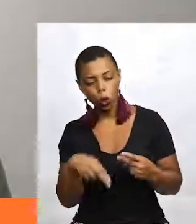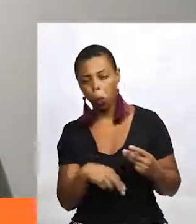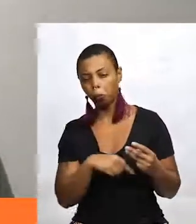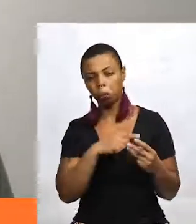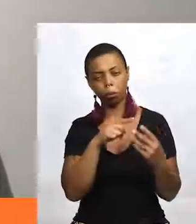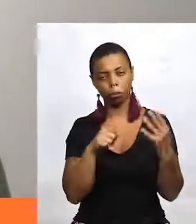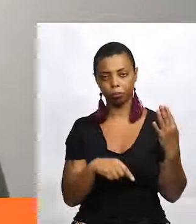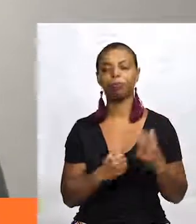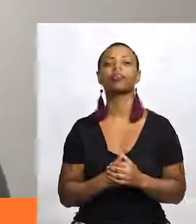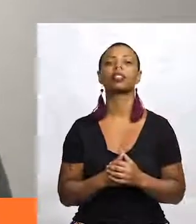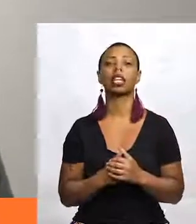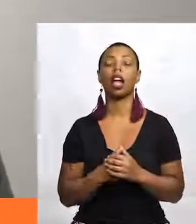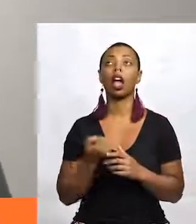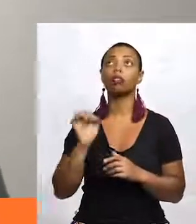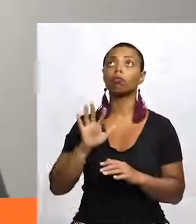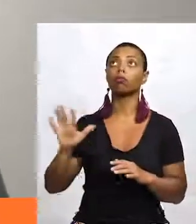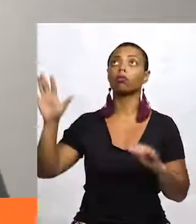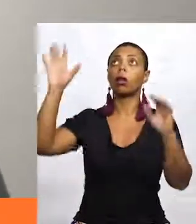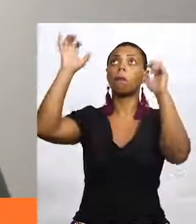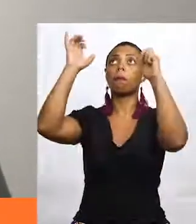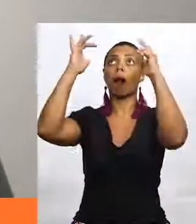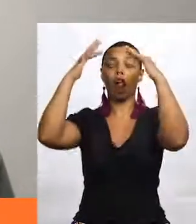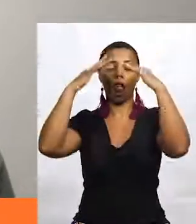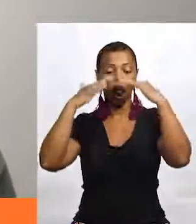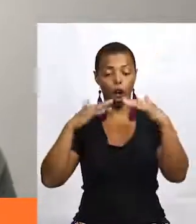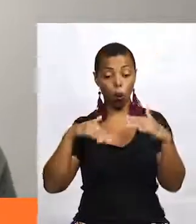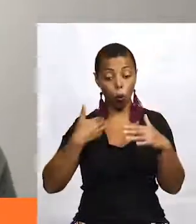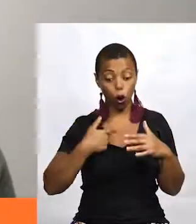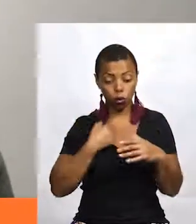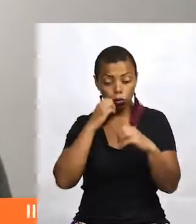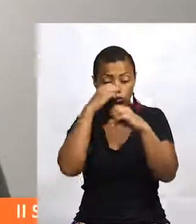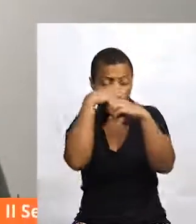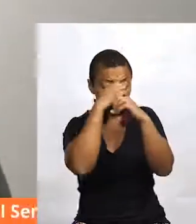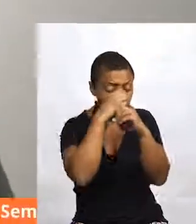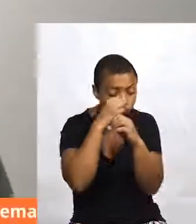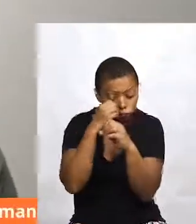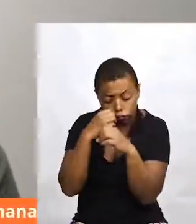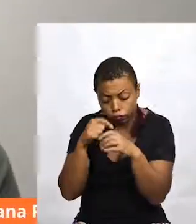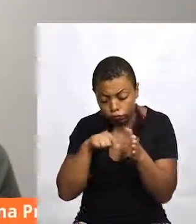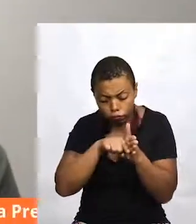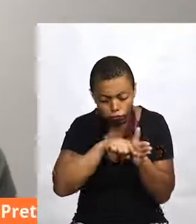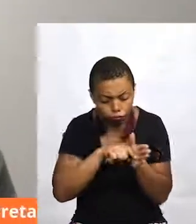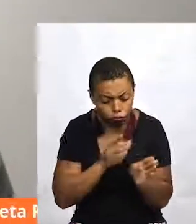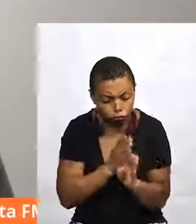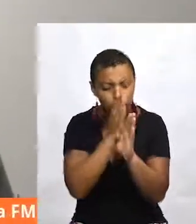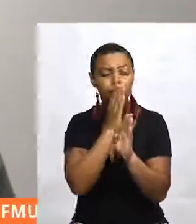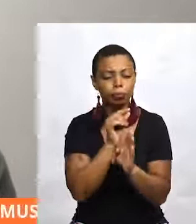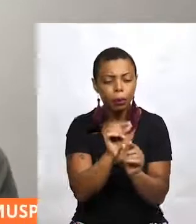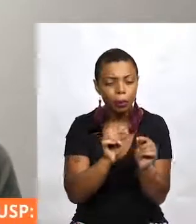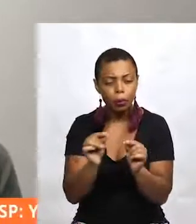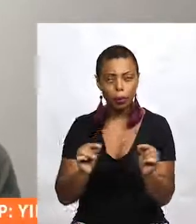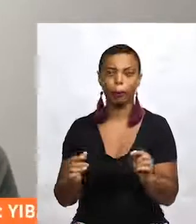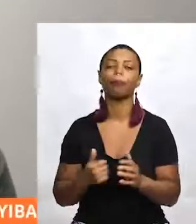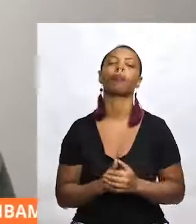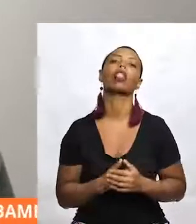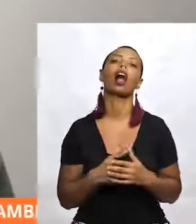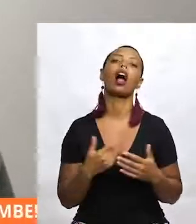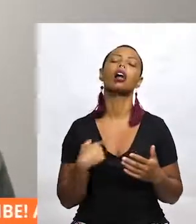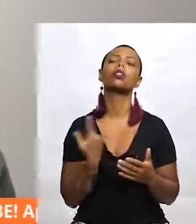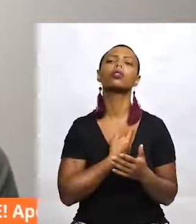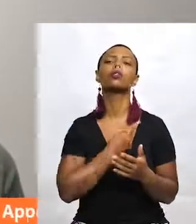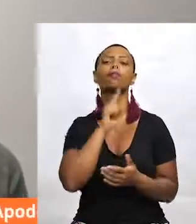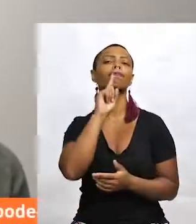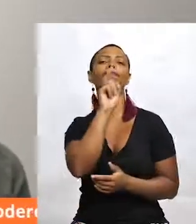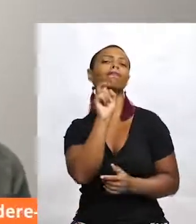vêm do espaço e nos observatórios nós detectamos essas partículas, tá? E a nossa pergunta é o seguinte,